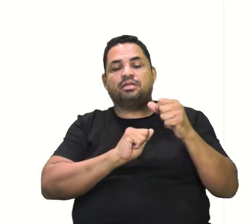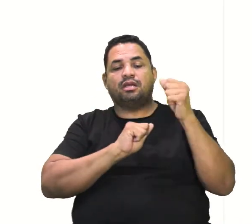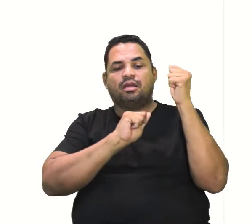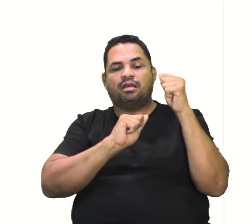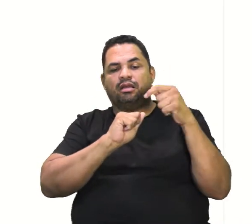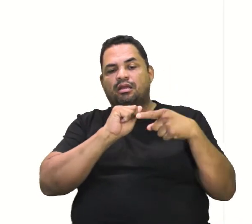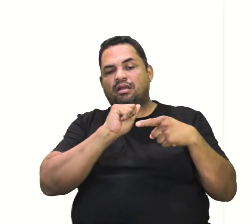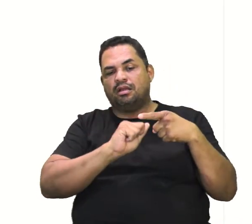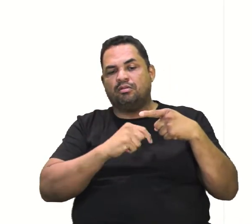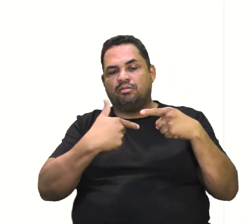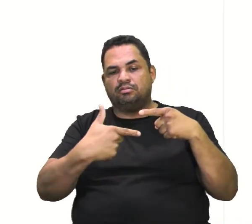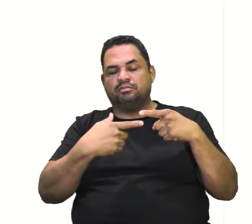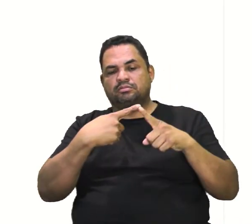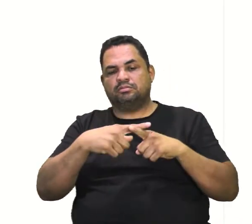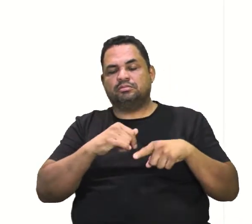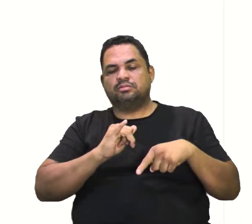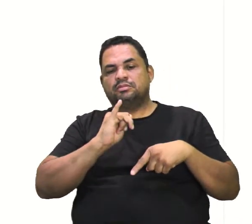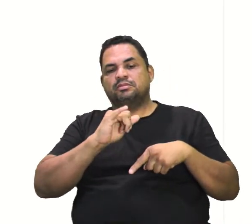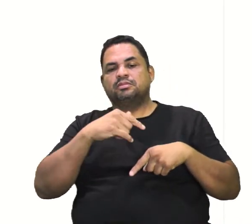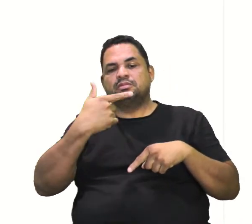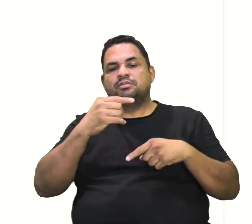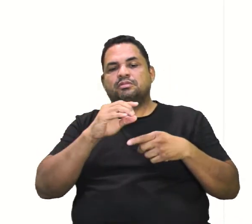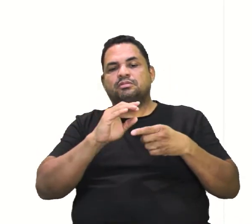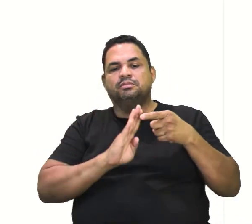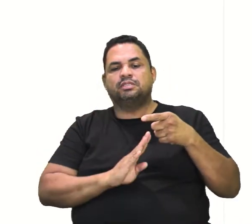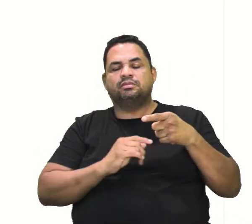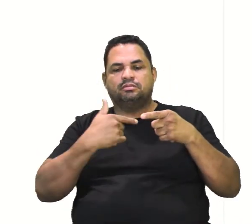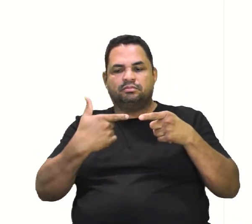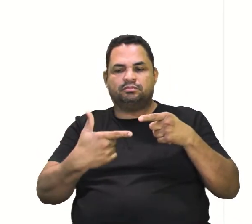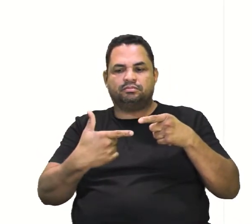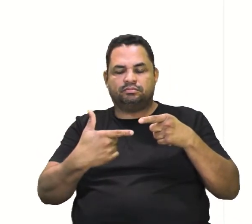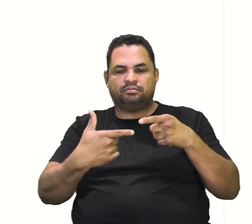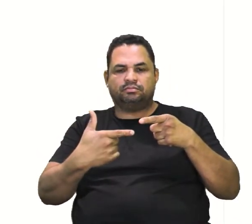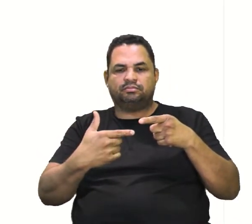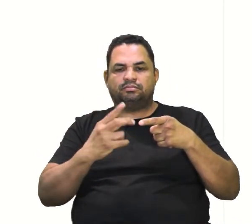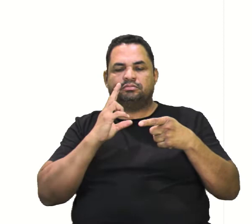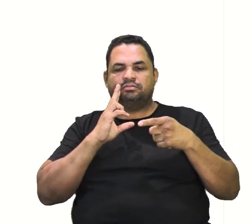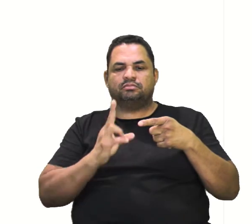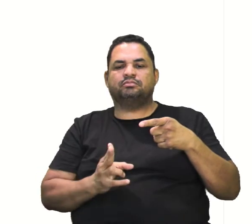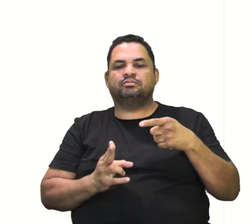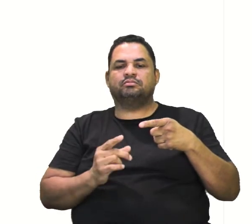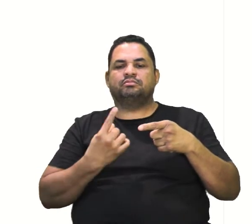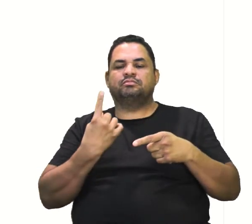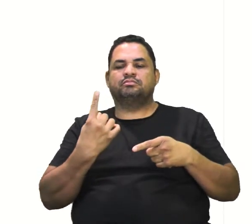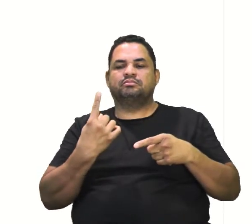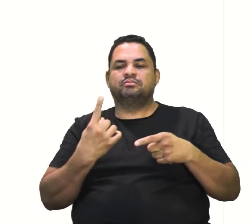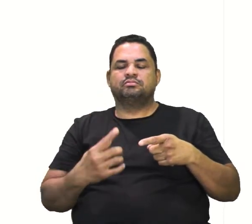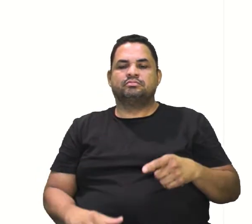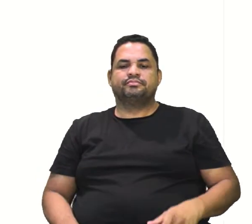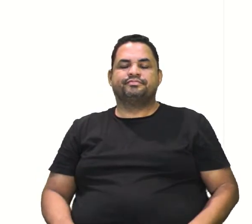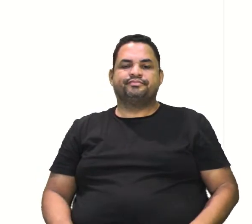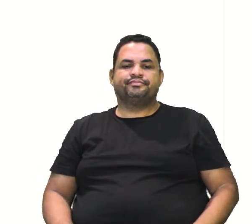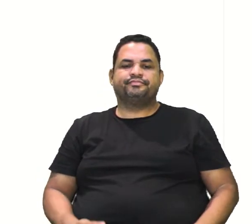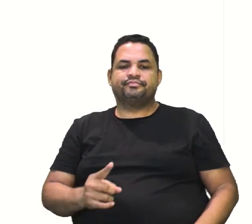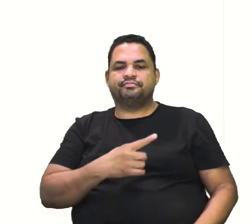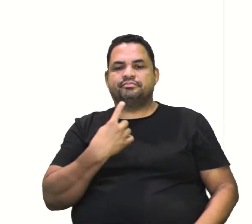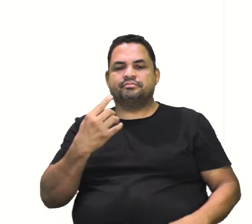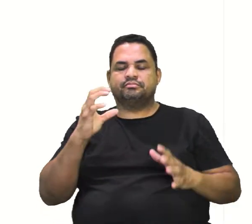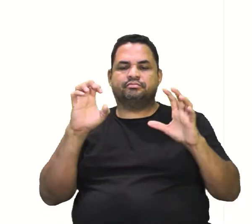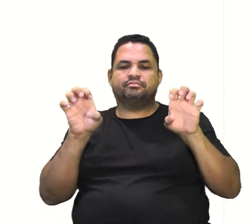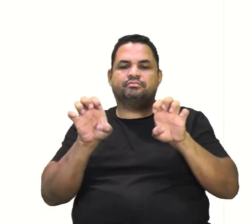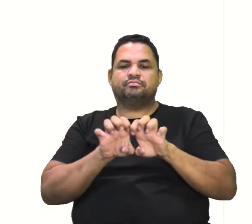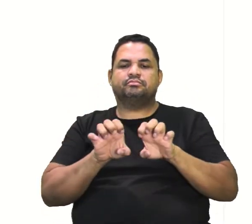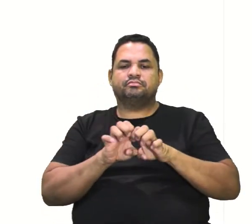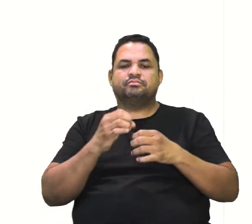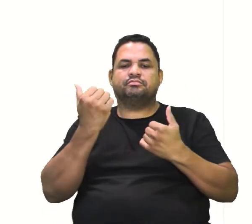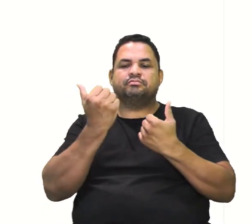ao quadrado mais Y ao quadrado sobre B ao quadrado. Isso, sobre B ao quadrado igual a quem? A 1, né? Que é a nossa equação.